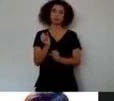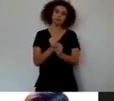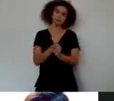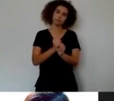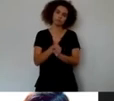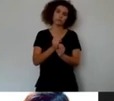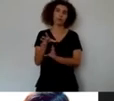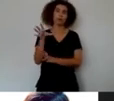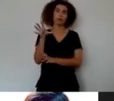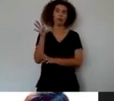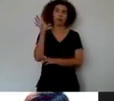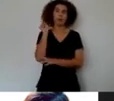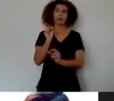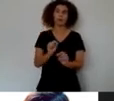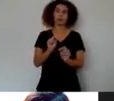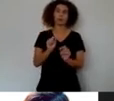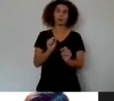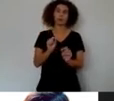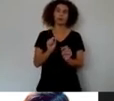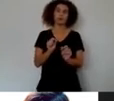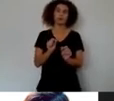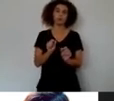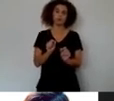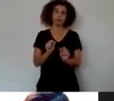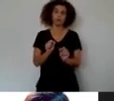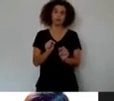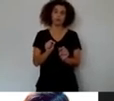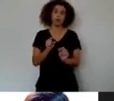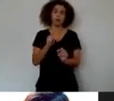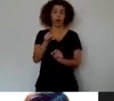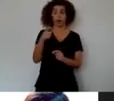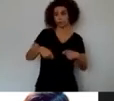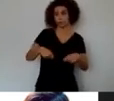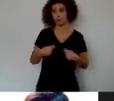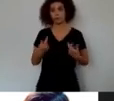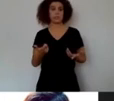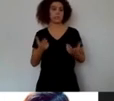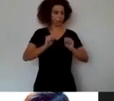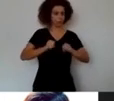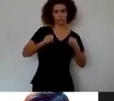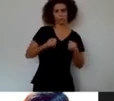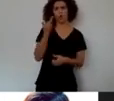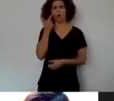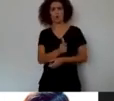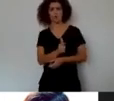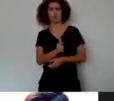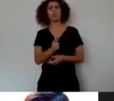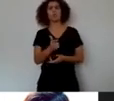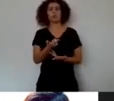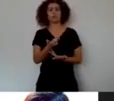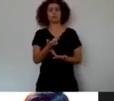aquele discurso da teologia da prosperidade ali, que nos fala que você tem que conseguir, ele também é um discurso